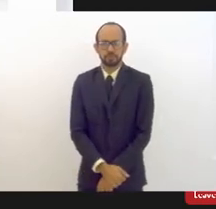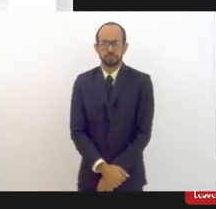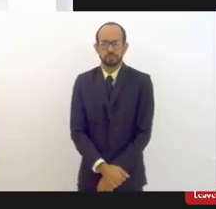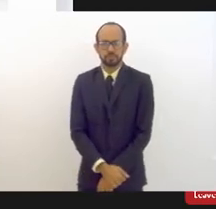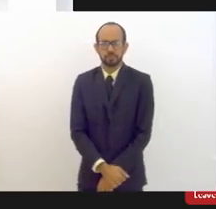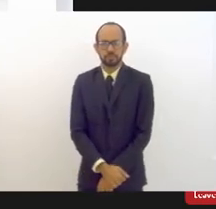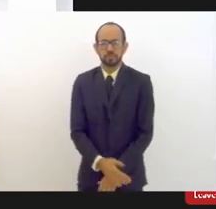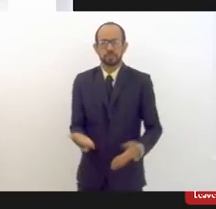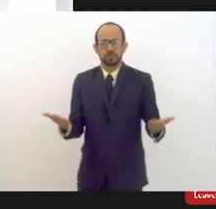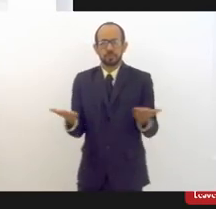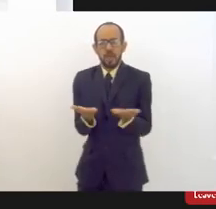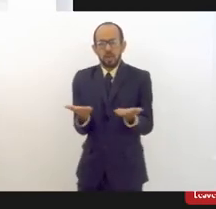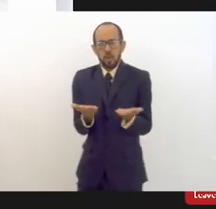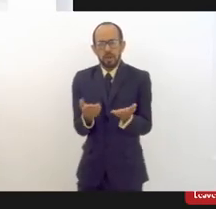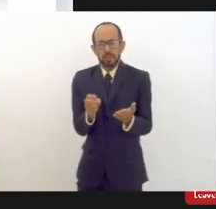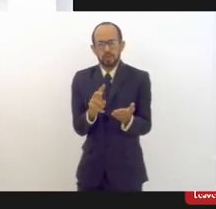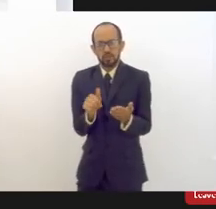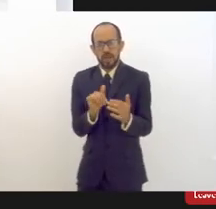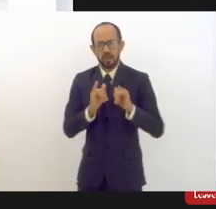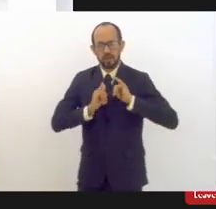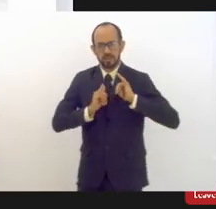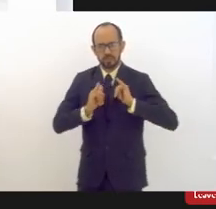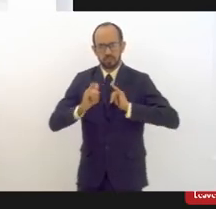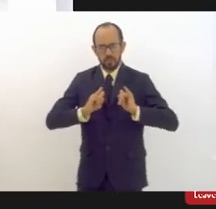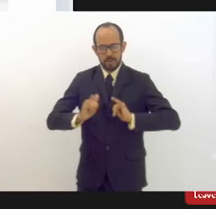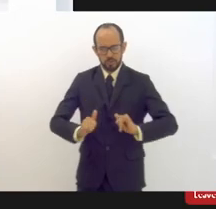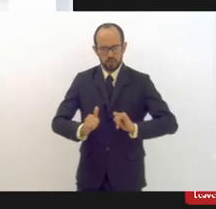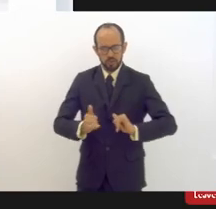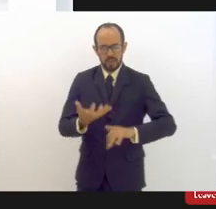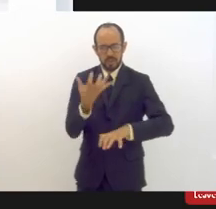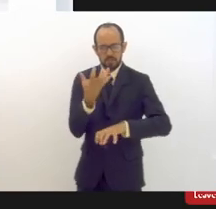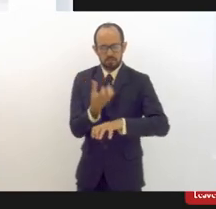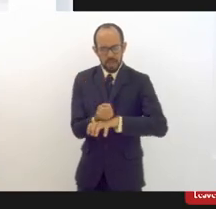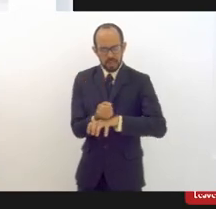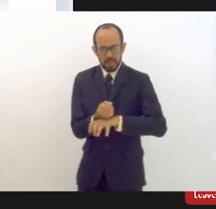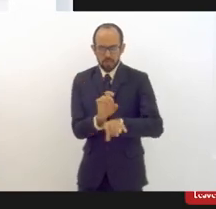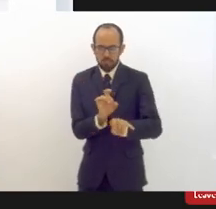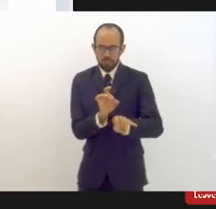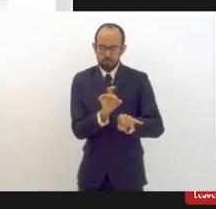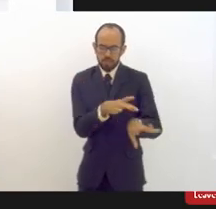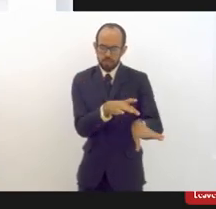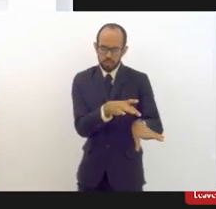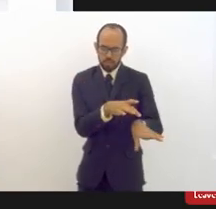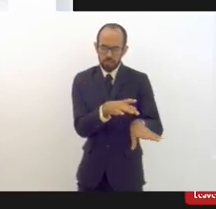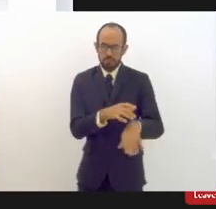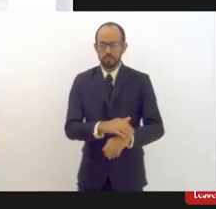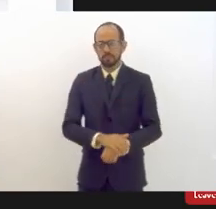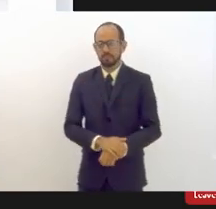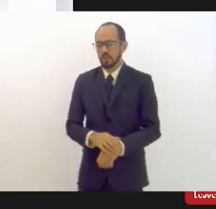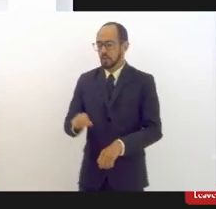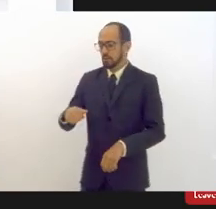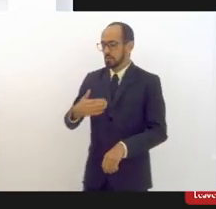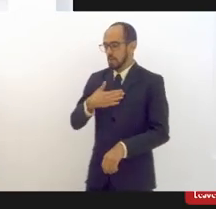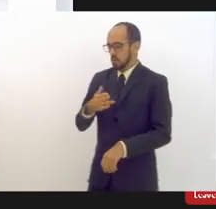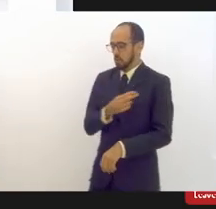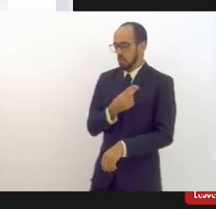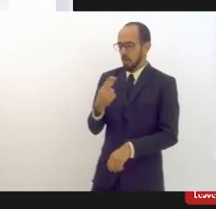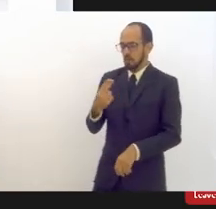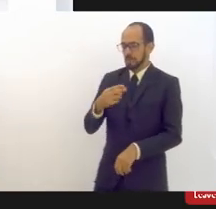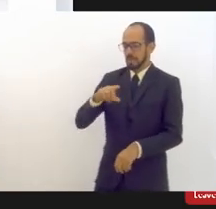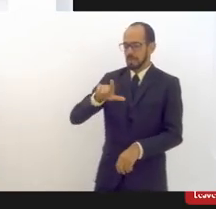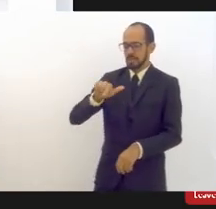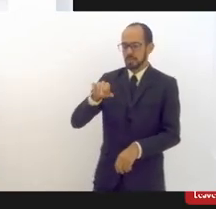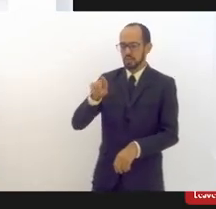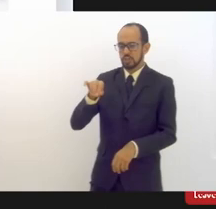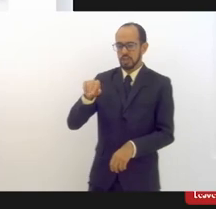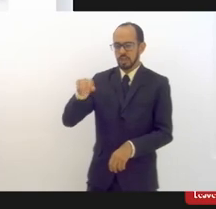para dados relacionados à matrícula e evasão. Sim, eu sou Viviane Dorasso, secretária de Planejamento